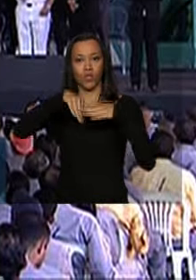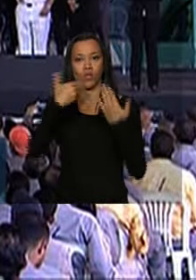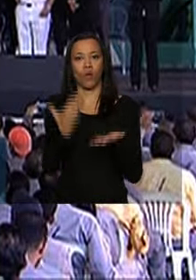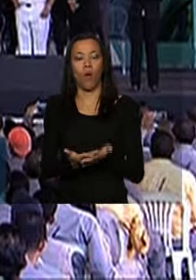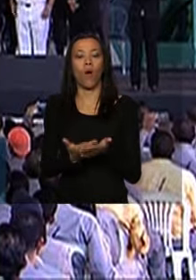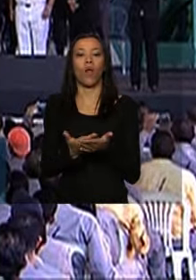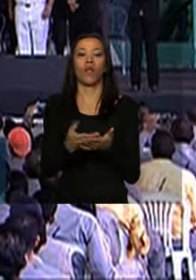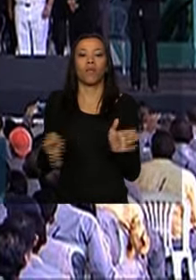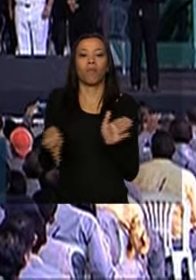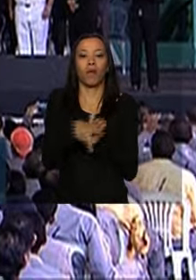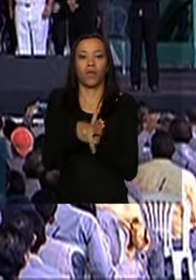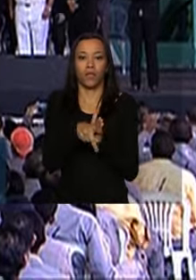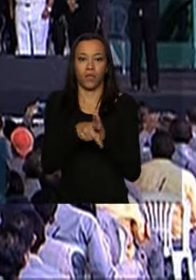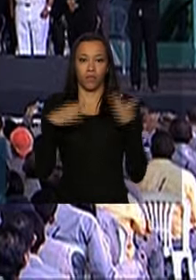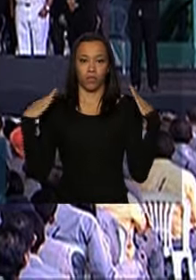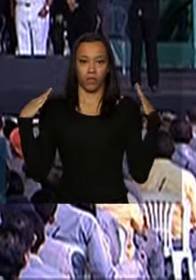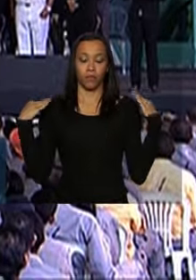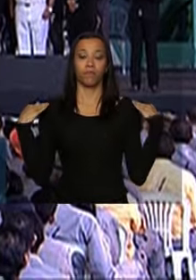Mercante.